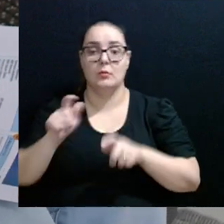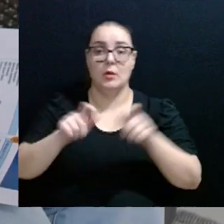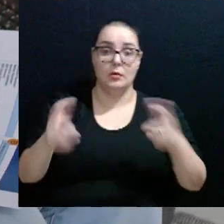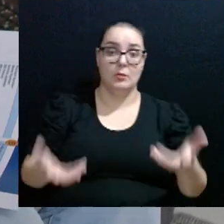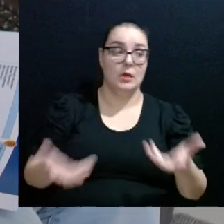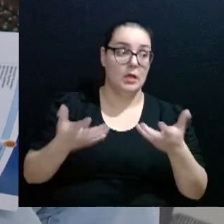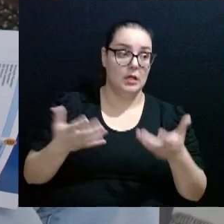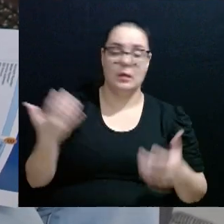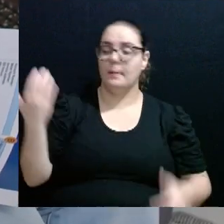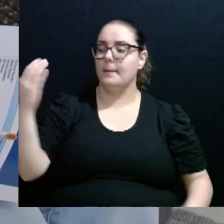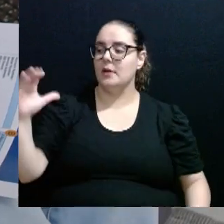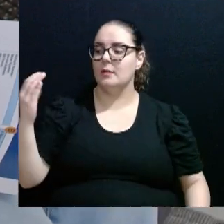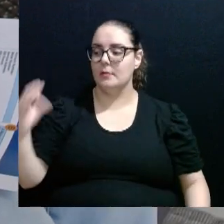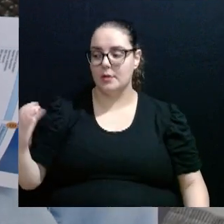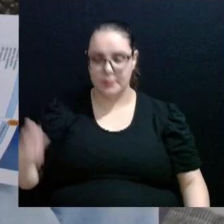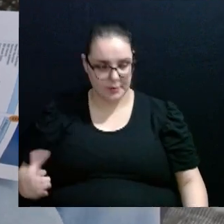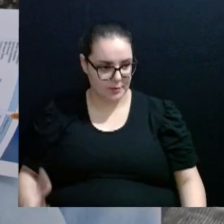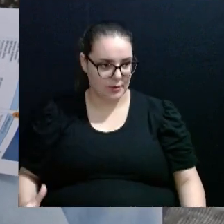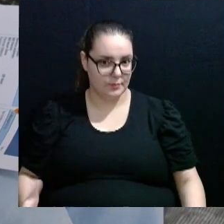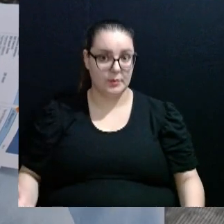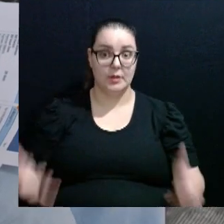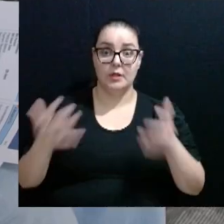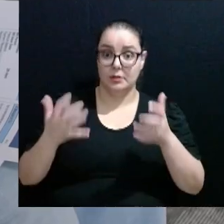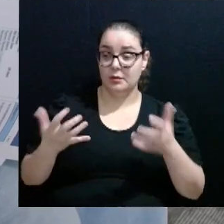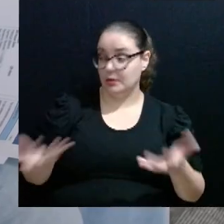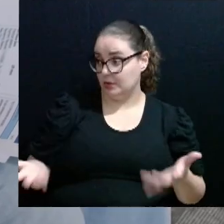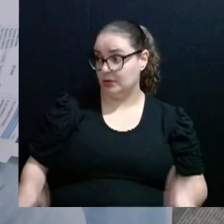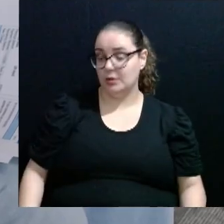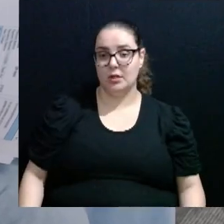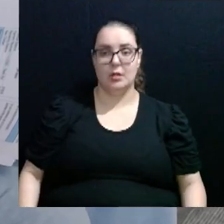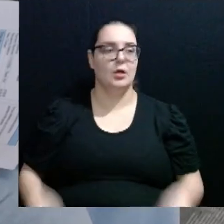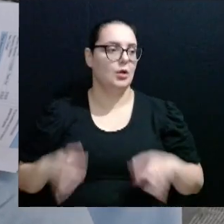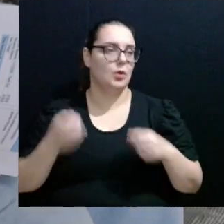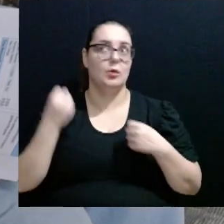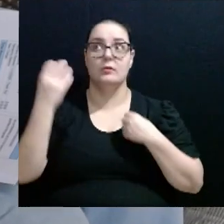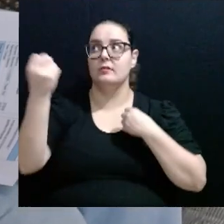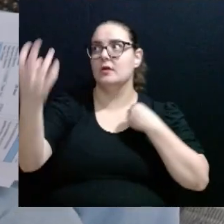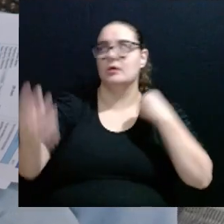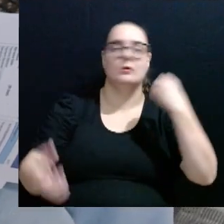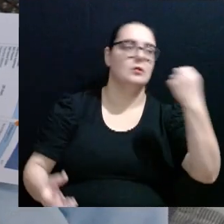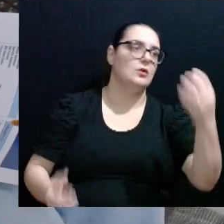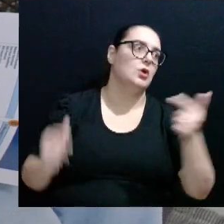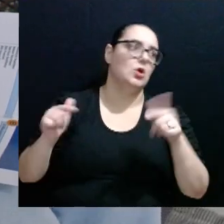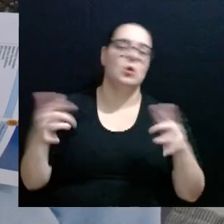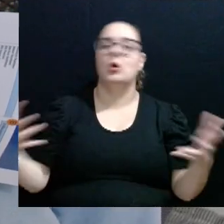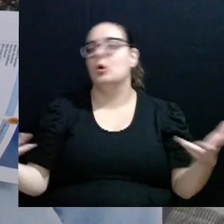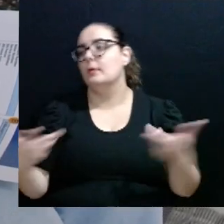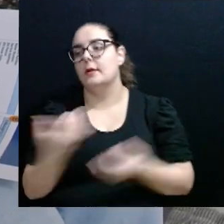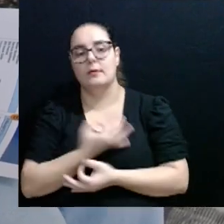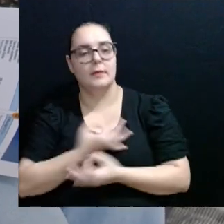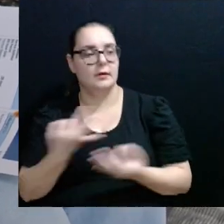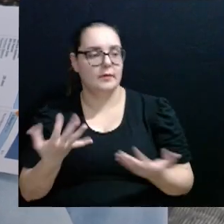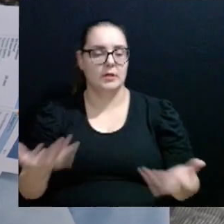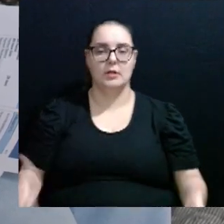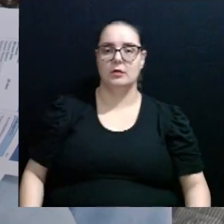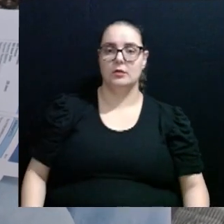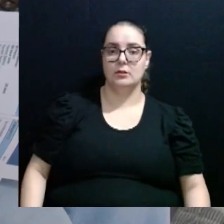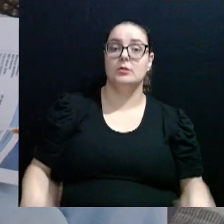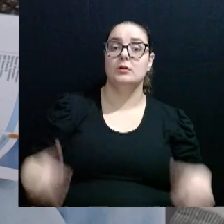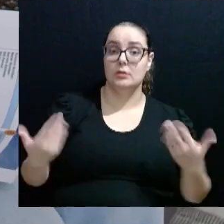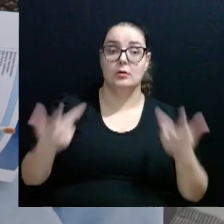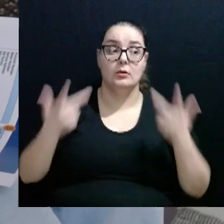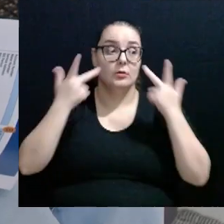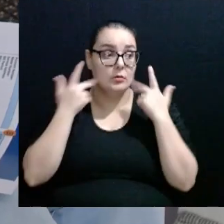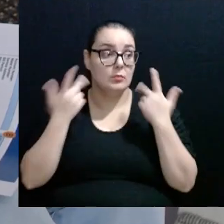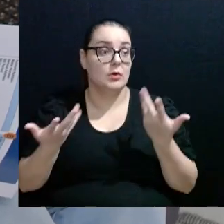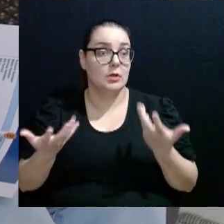né? Elas querem estar, né, todo mundo viajando, lugares maravilhosos, né? Então, normalmente elas querem postar que